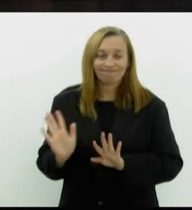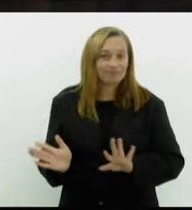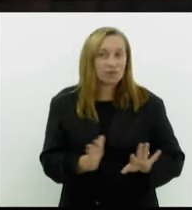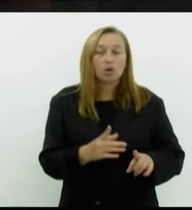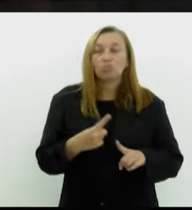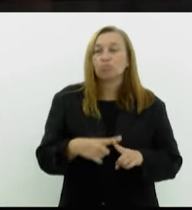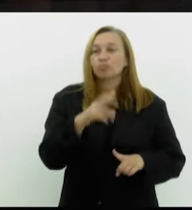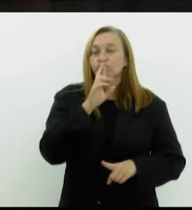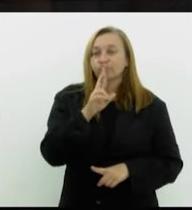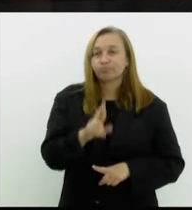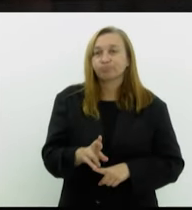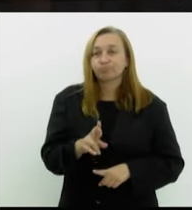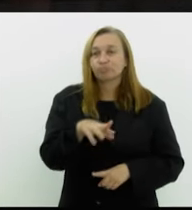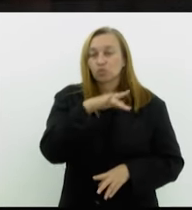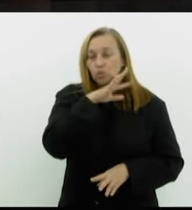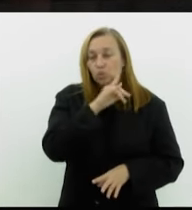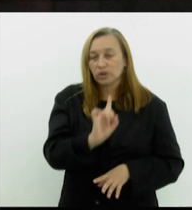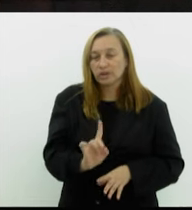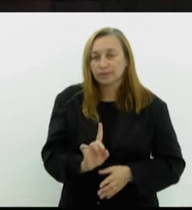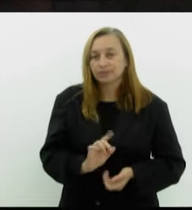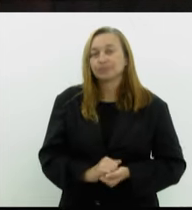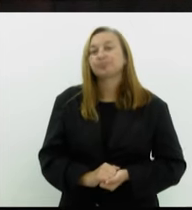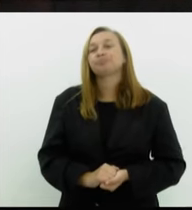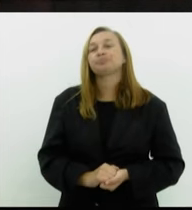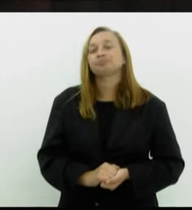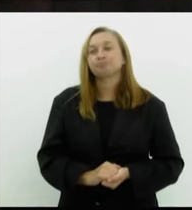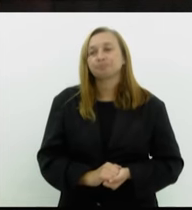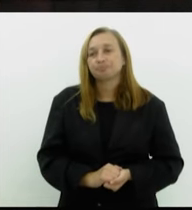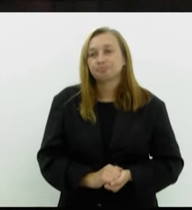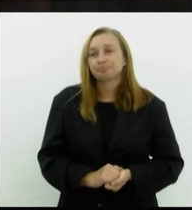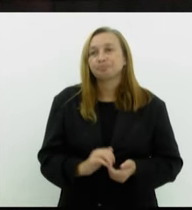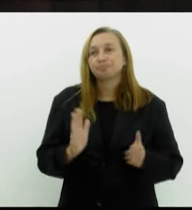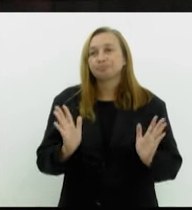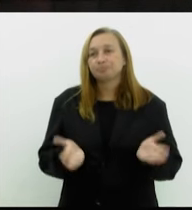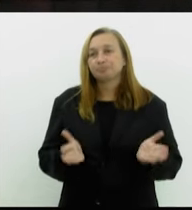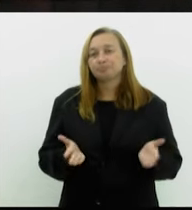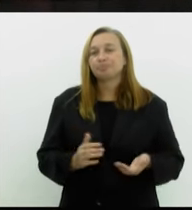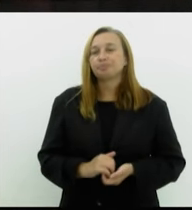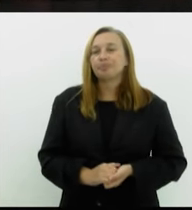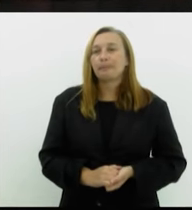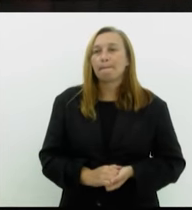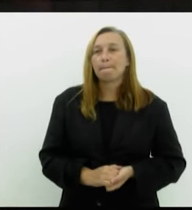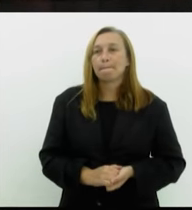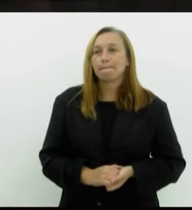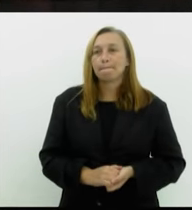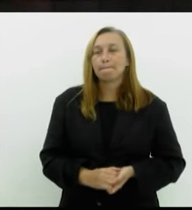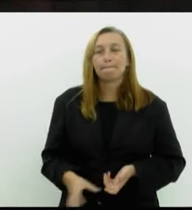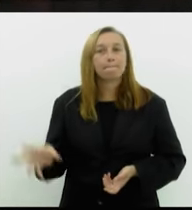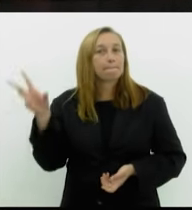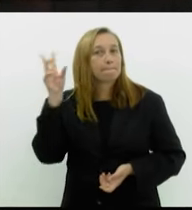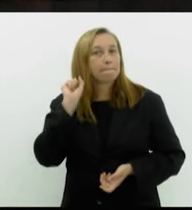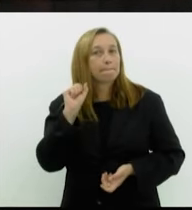os resultados não ocorreram. Agora mesmo, ouvi aqui, atento